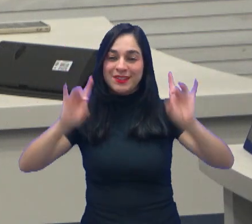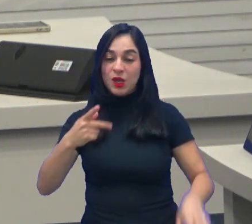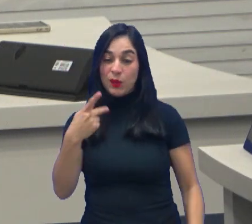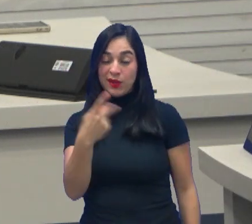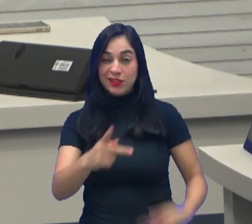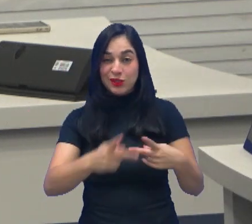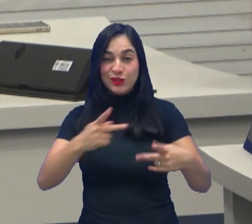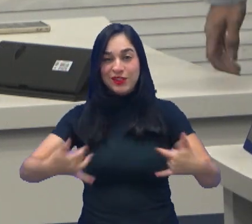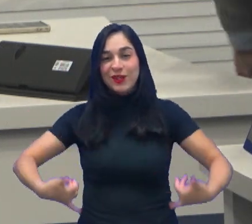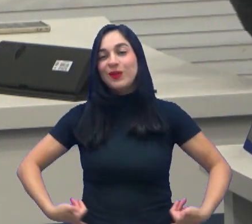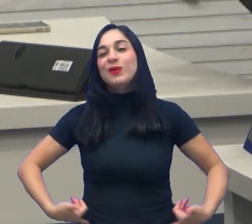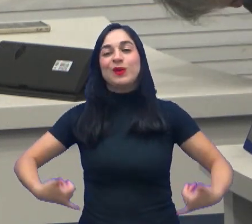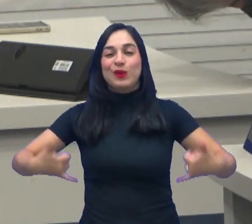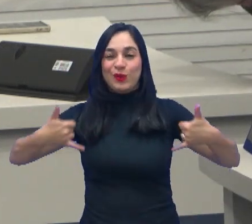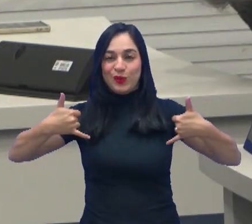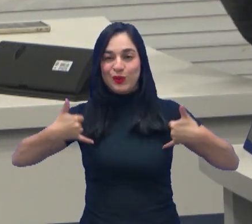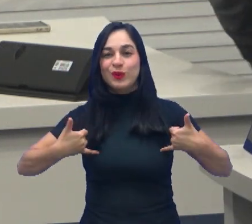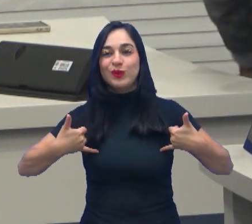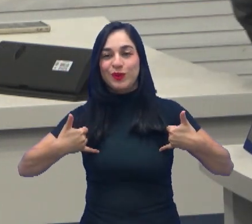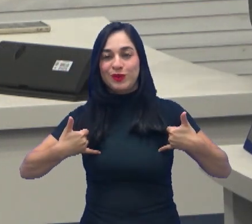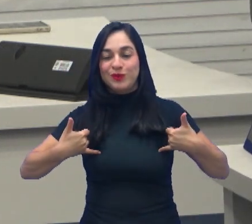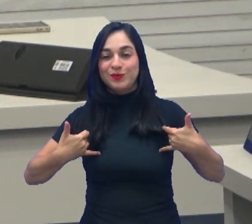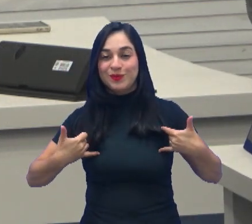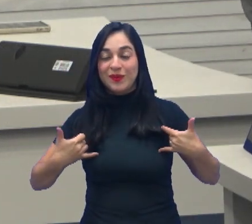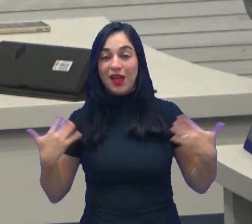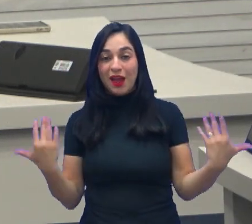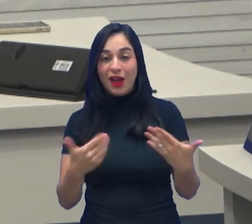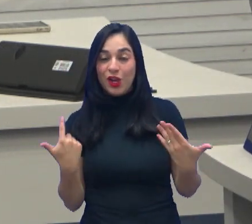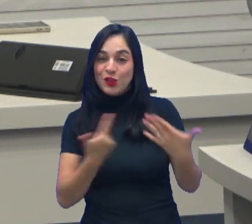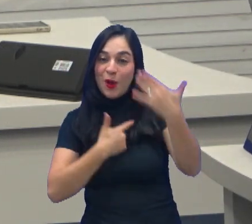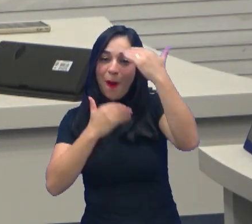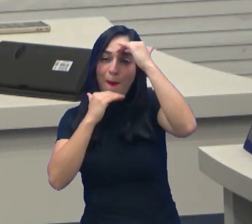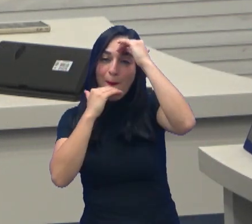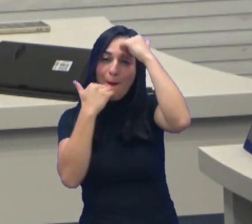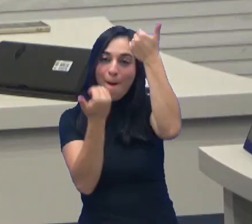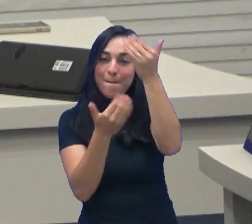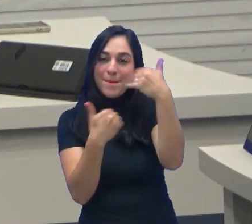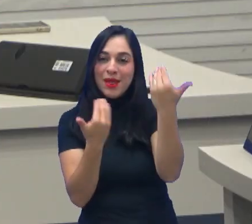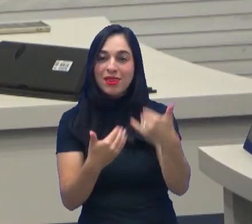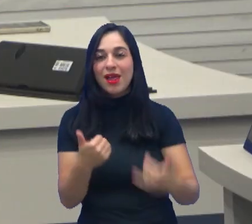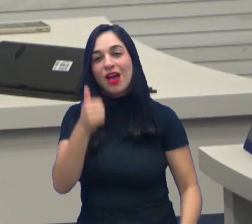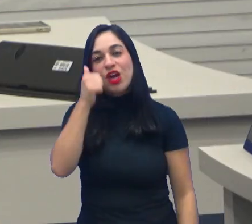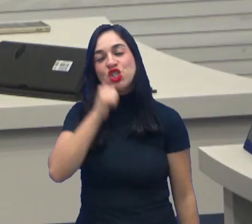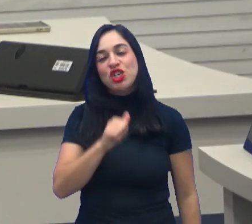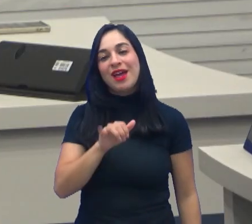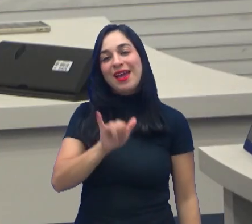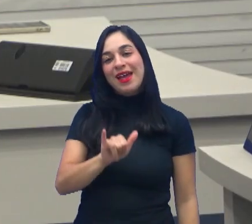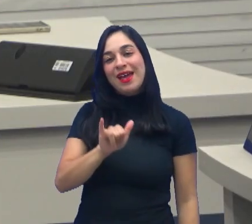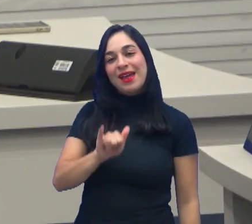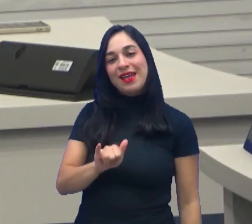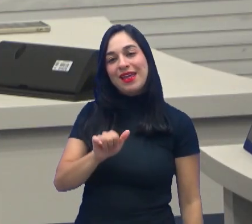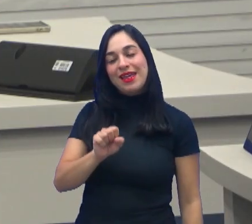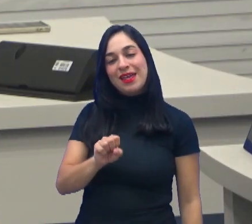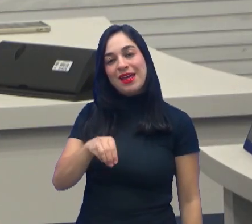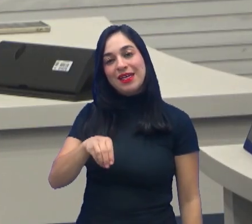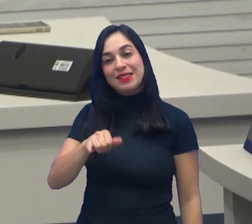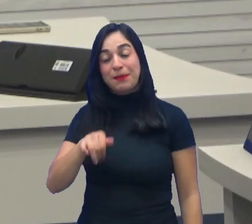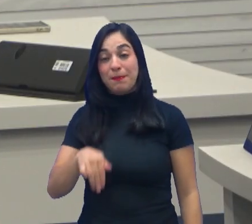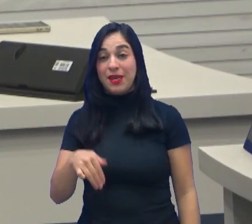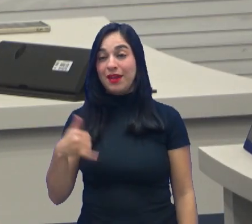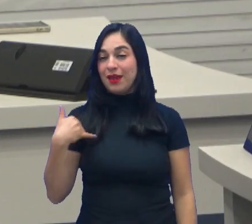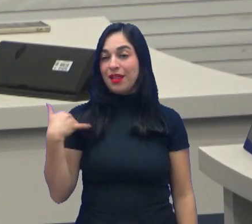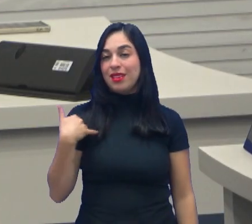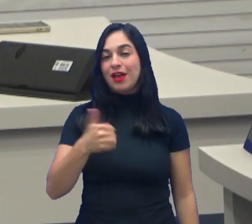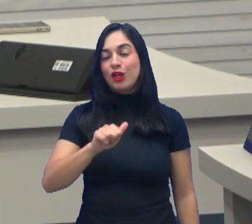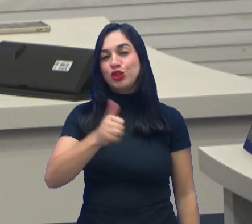Campos. Estamos aqui para homenagear Yasmin dos Santos Fraga, uma jovem atleta de apenas 11 anos de idade,